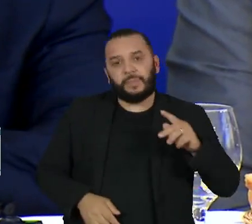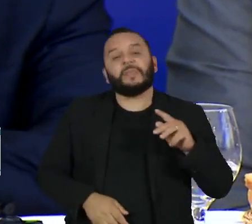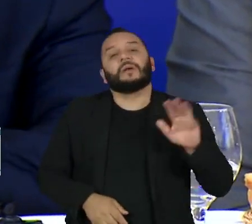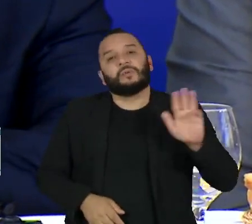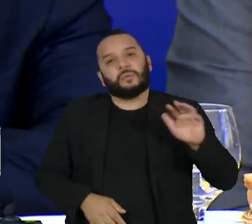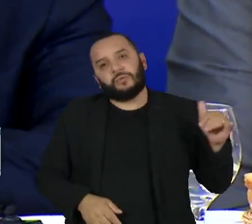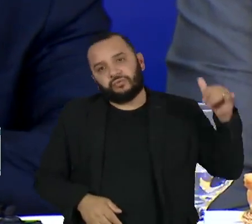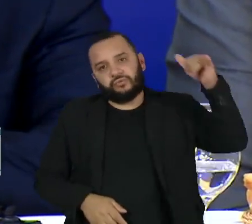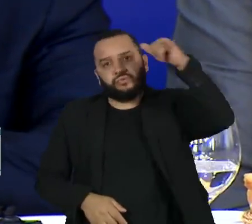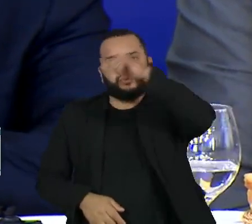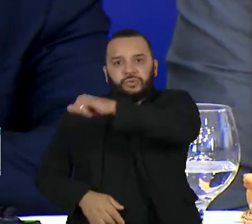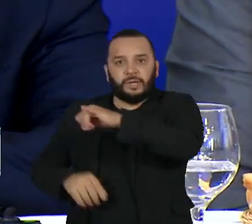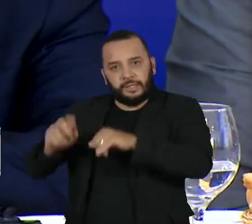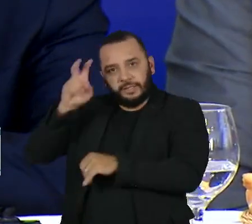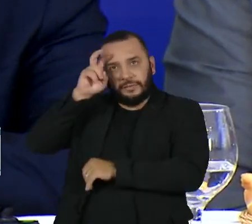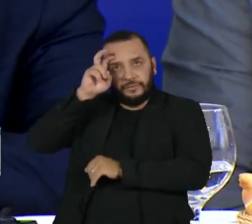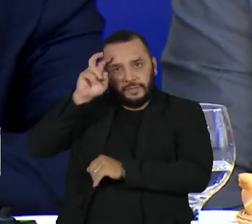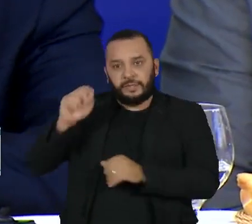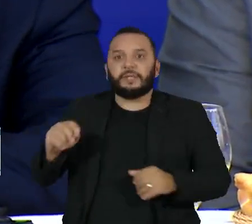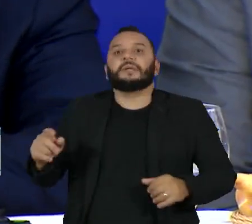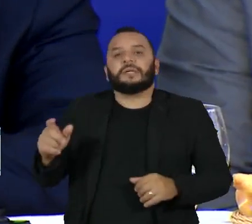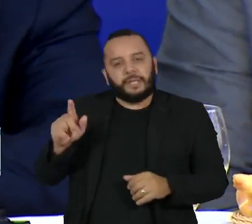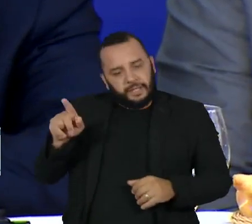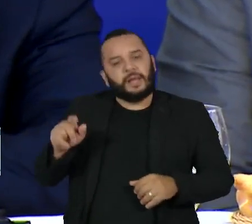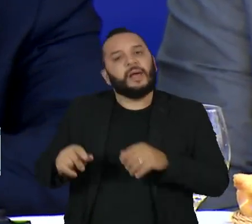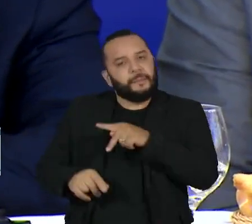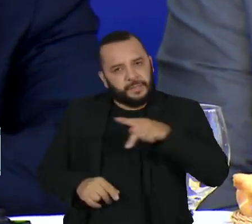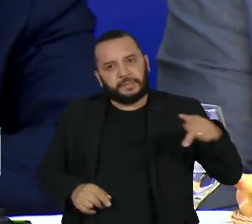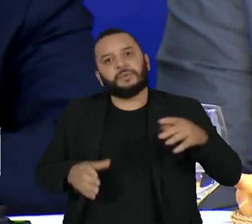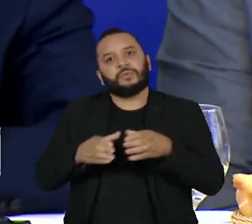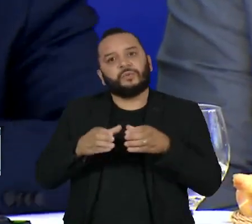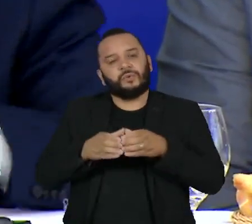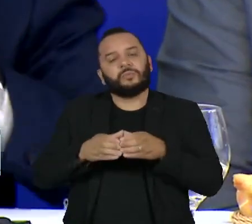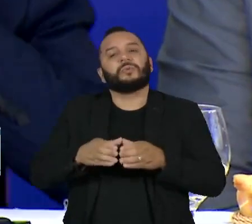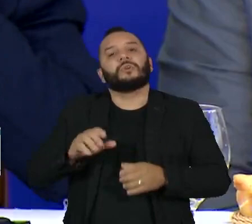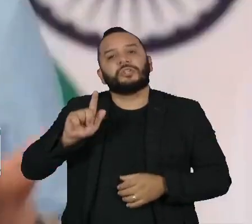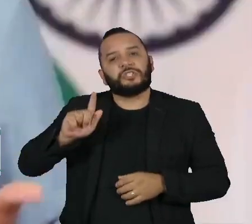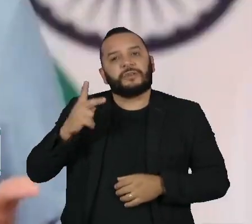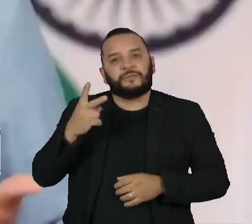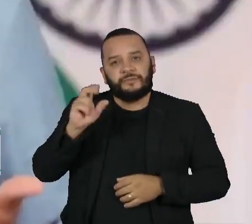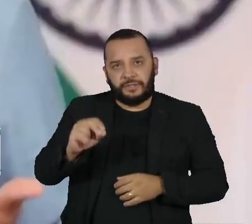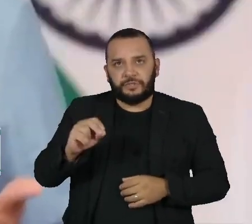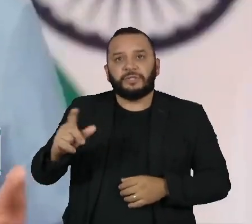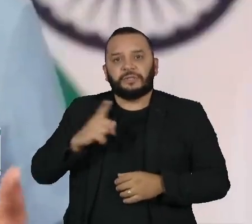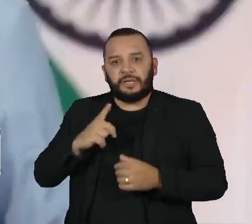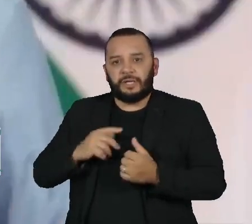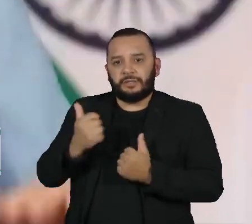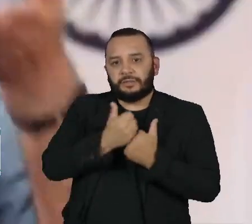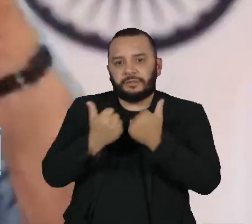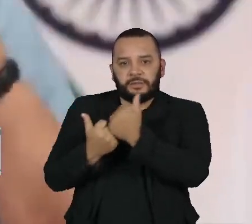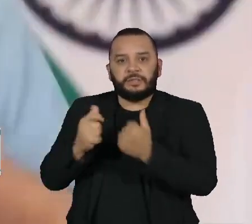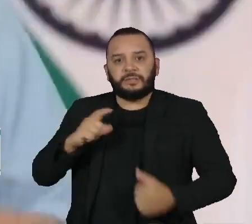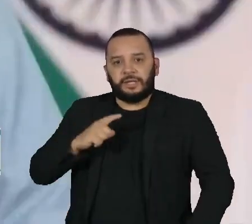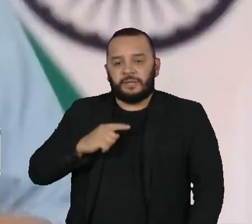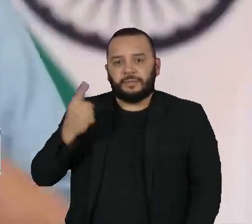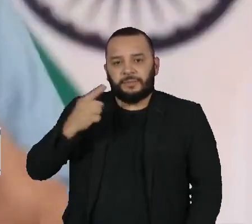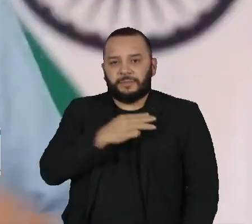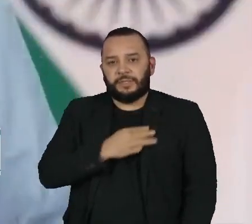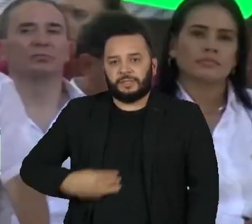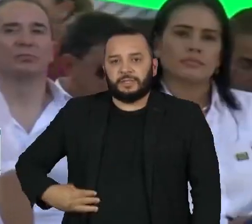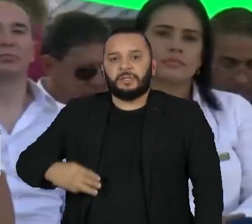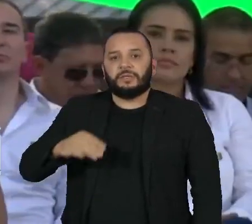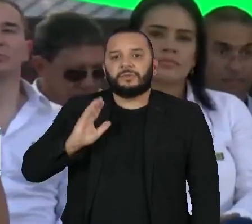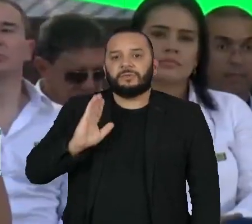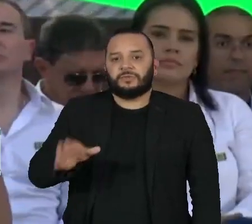nesta quinta-feira ele vai receber a presidência do grupo que é rotativa do primeiro-ministro indiano na renda mode